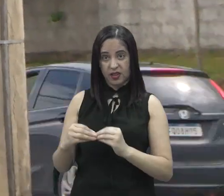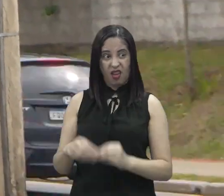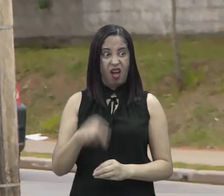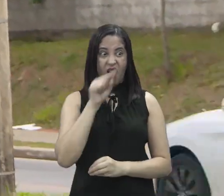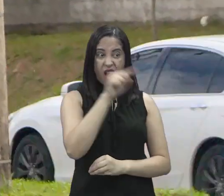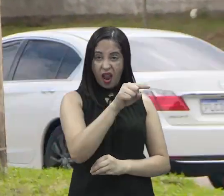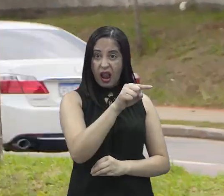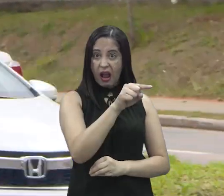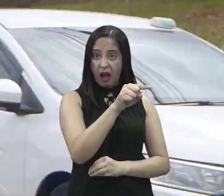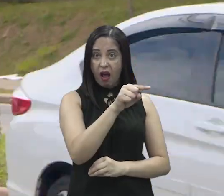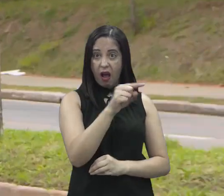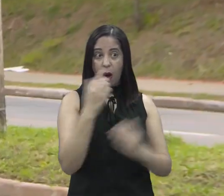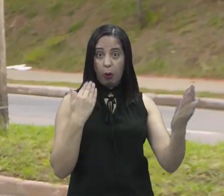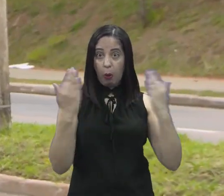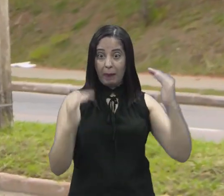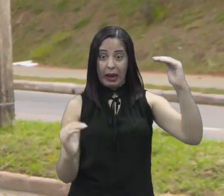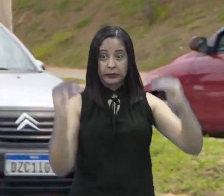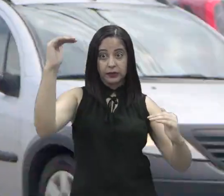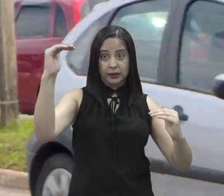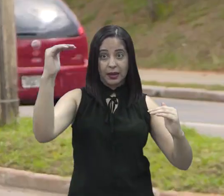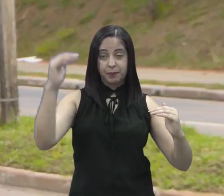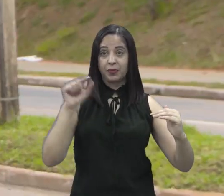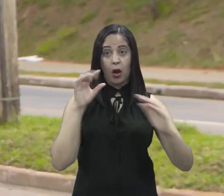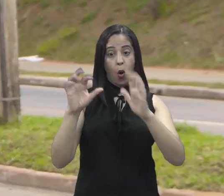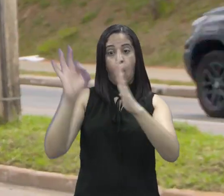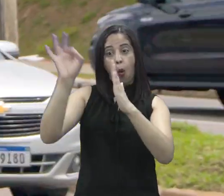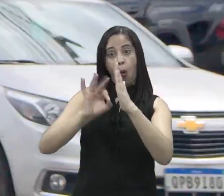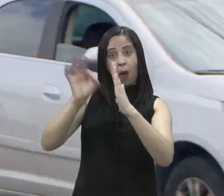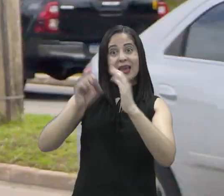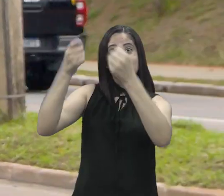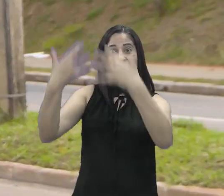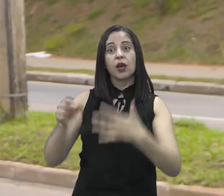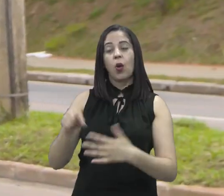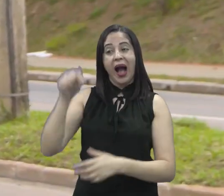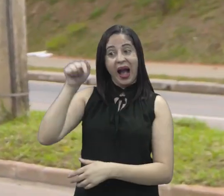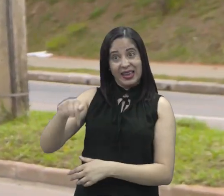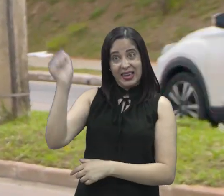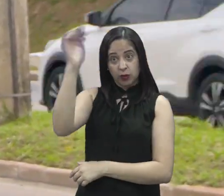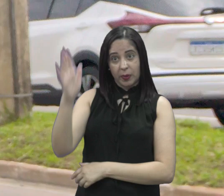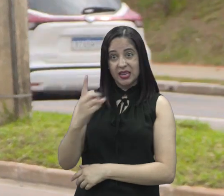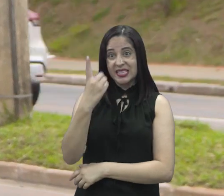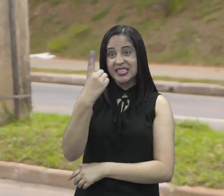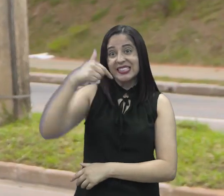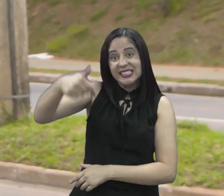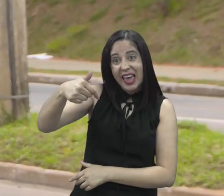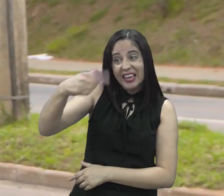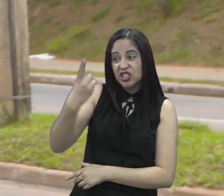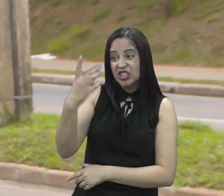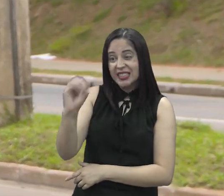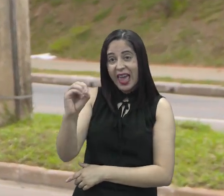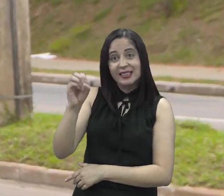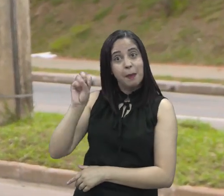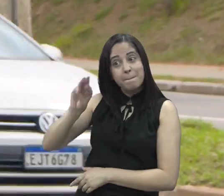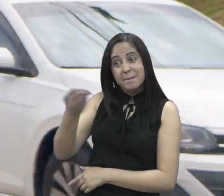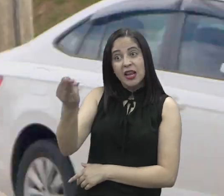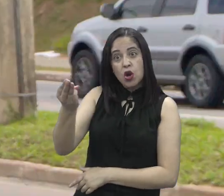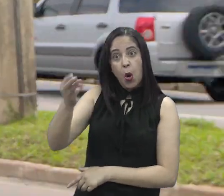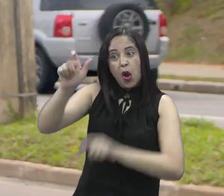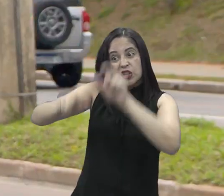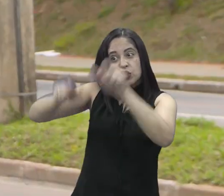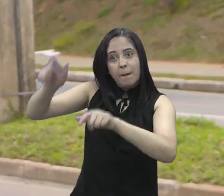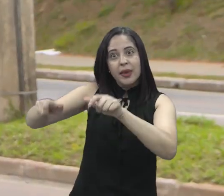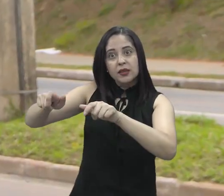até do próprio Líbano. A estimativa do IBGE é de que haja entre 7 e 10 milhões de pessoas na